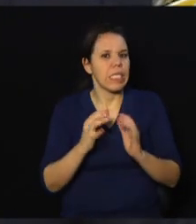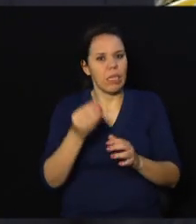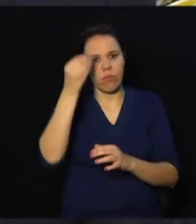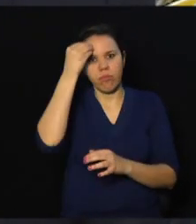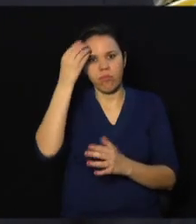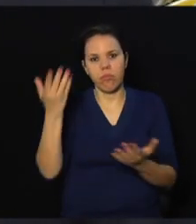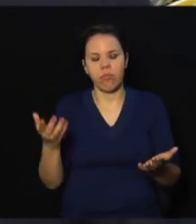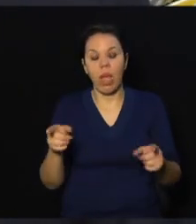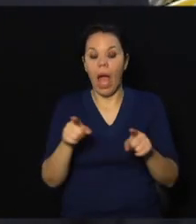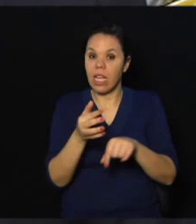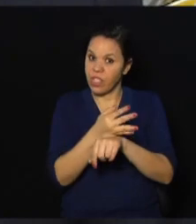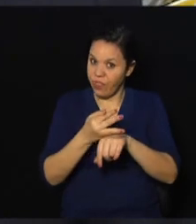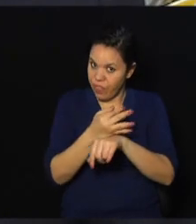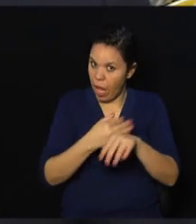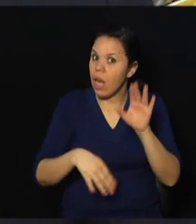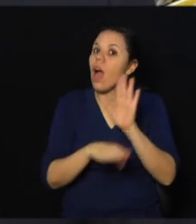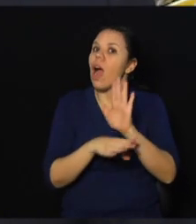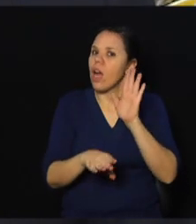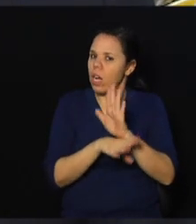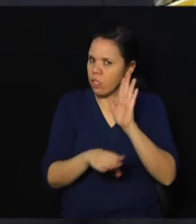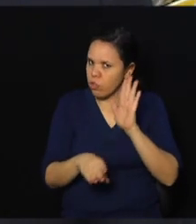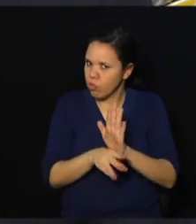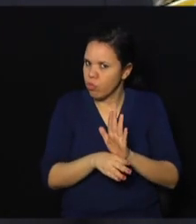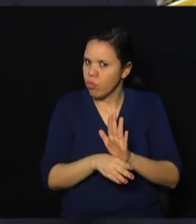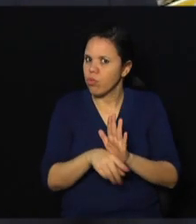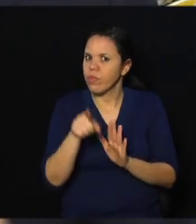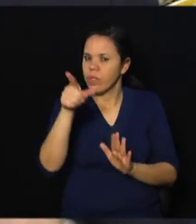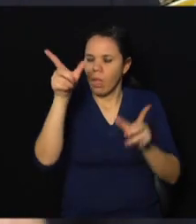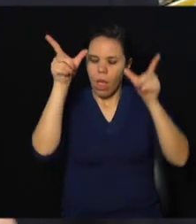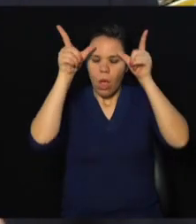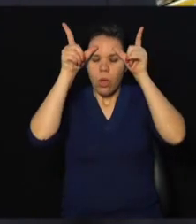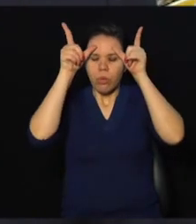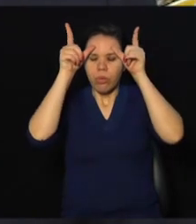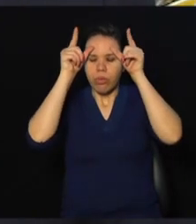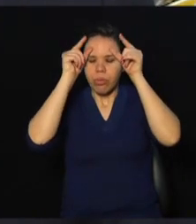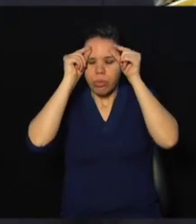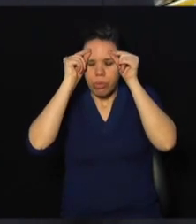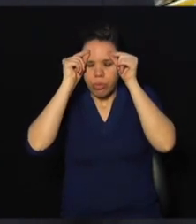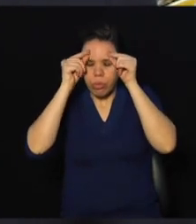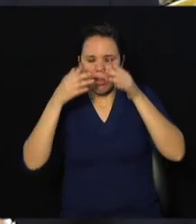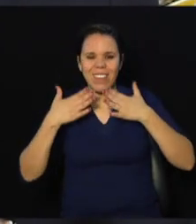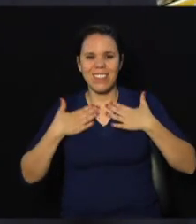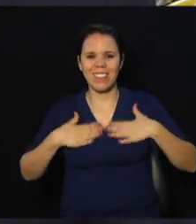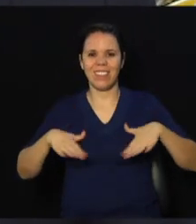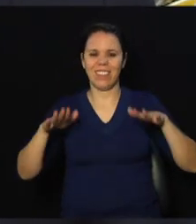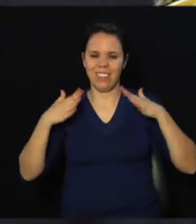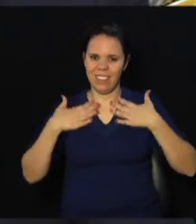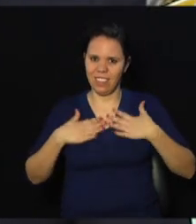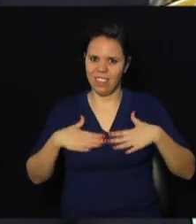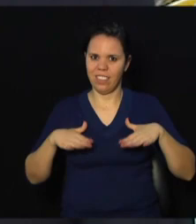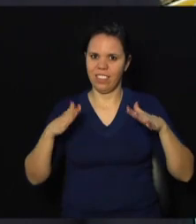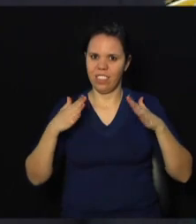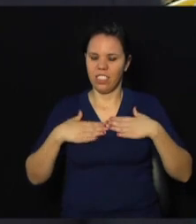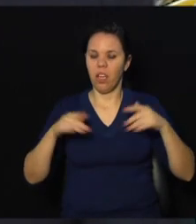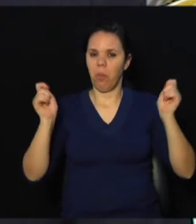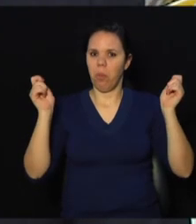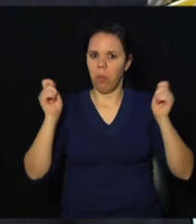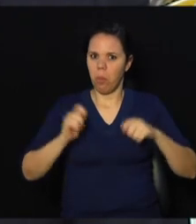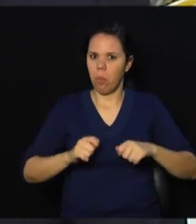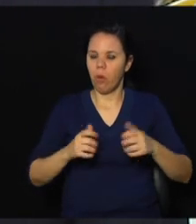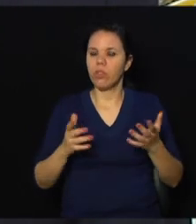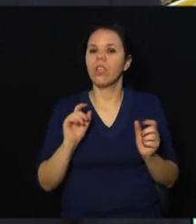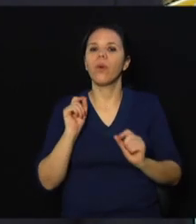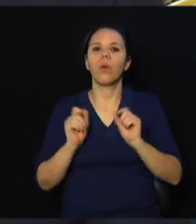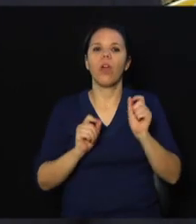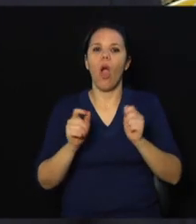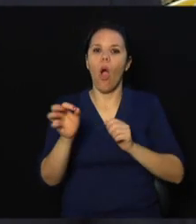hormônio. As férias, elas são importantes para, lógico, para o estudante recarregar as energias, né? Poder, às vezes, colocar algo em dia,